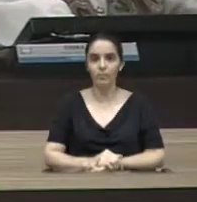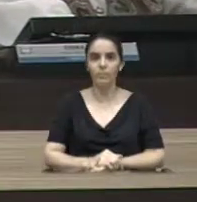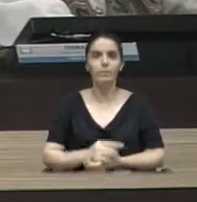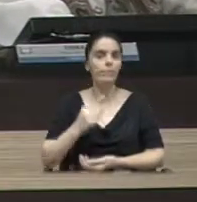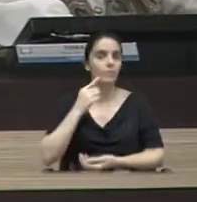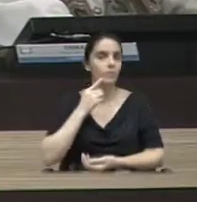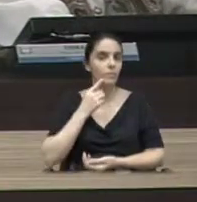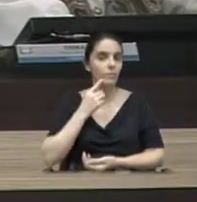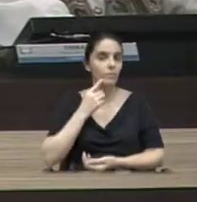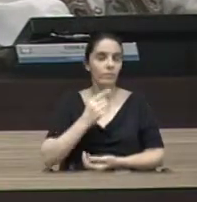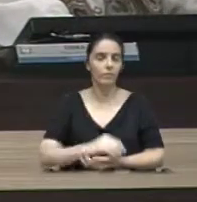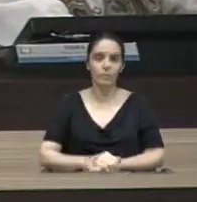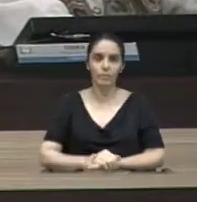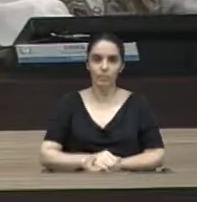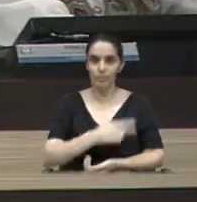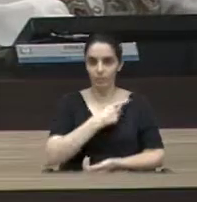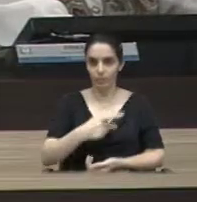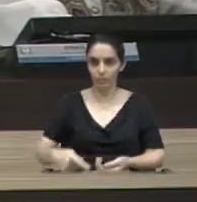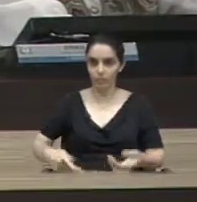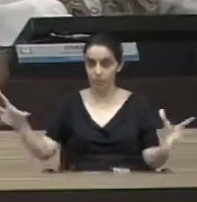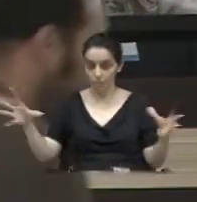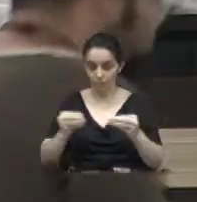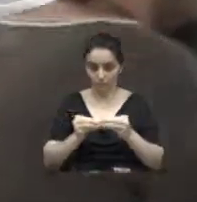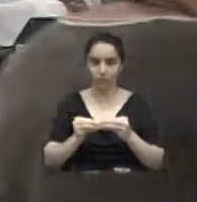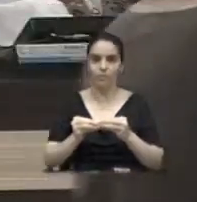Silva. Senhor presidente, vou ser breve.